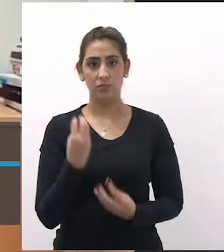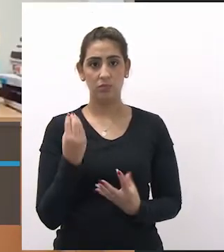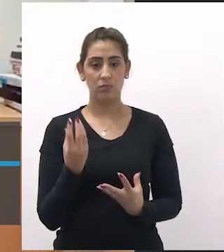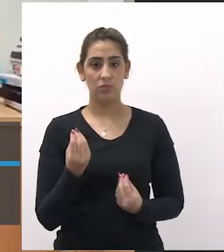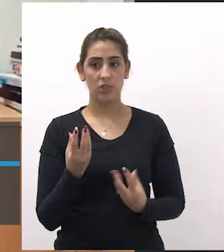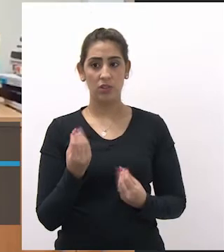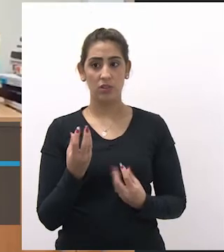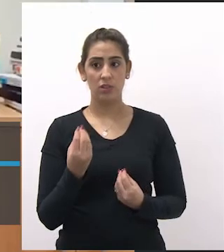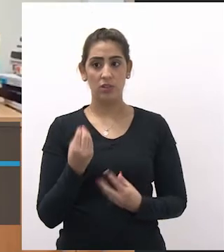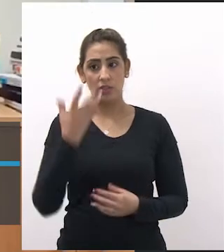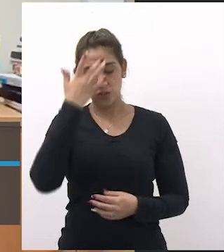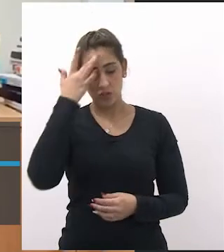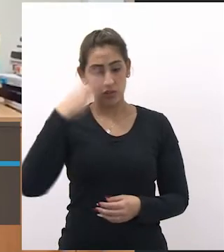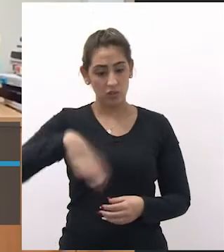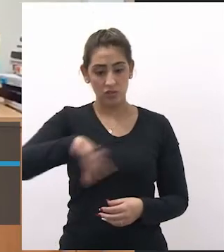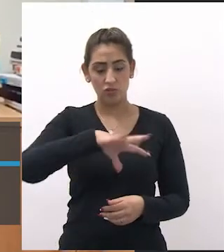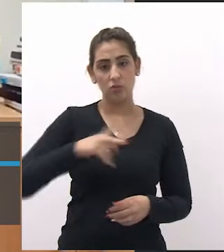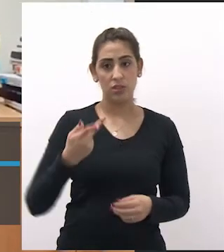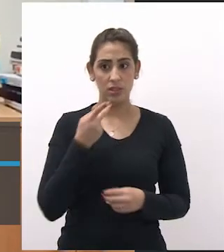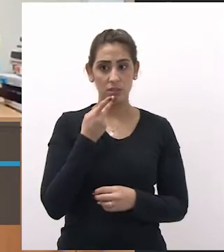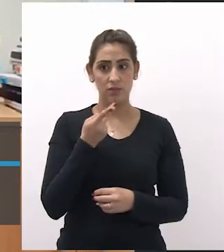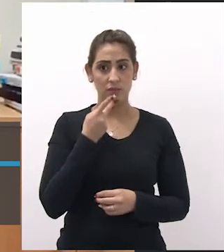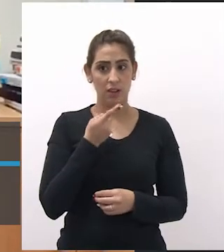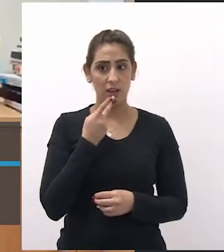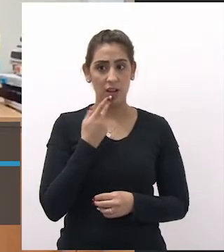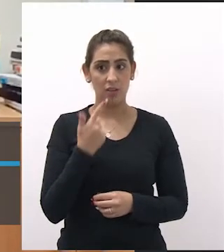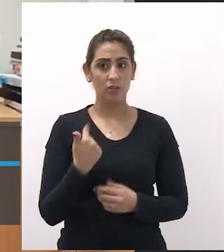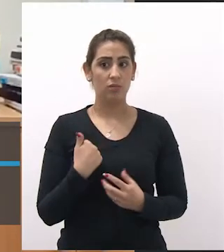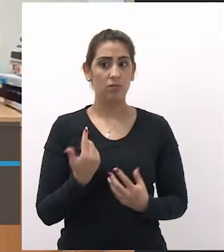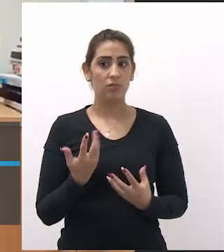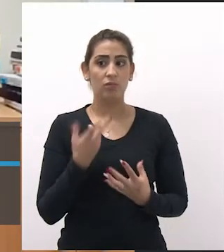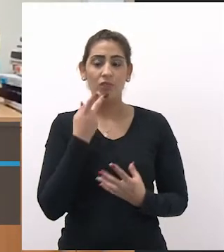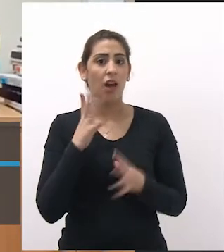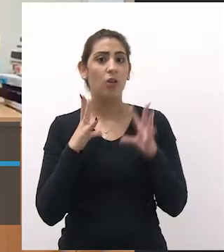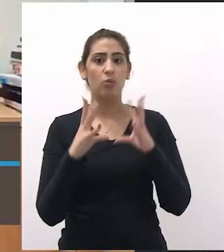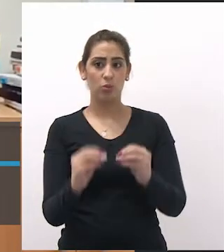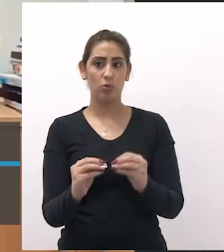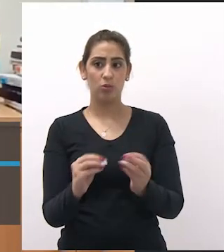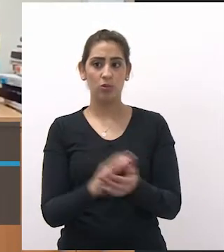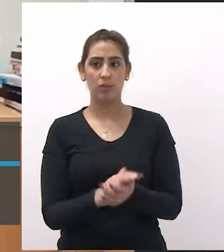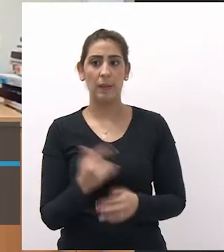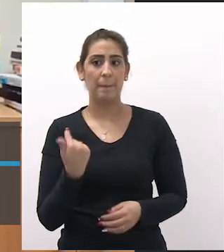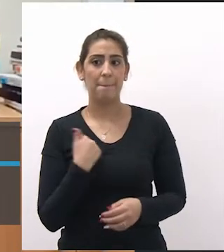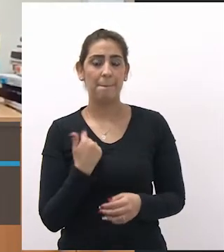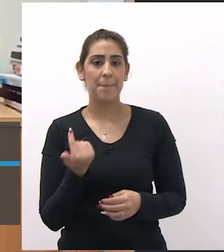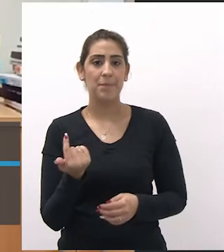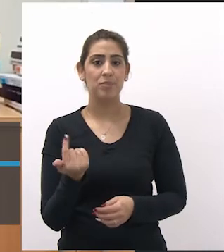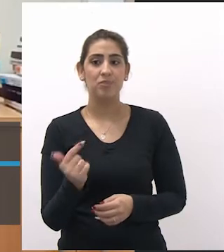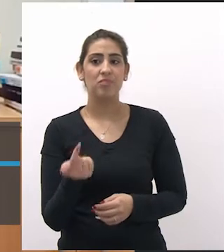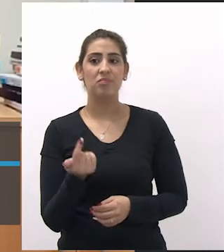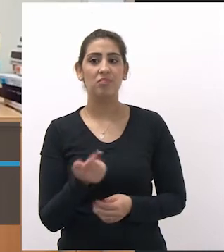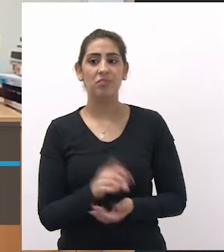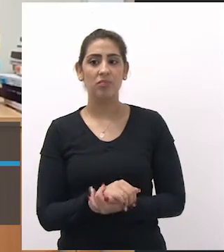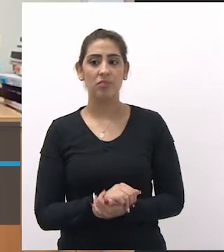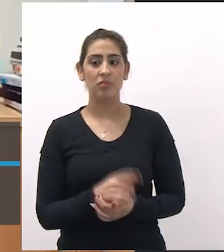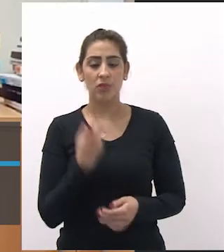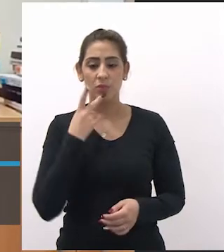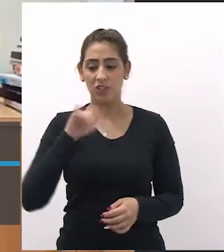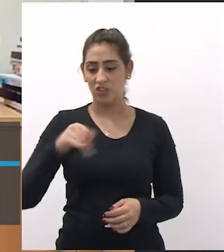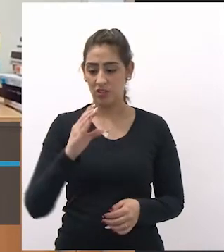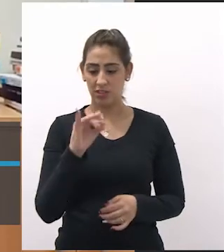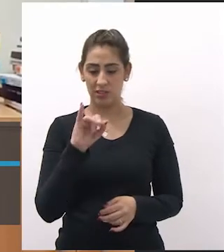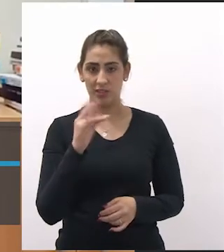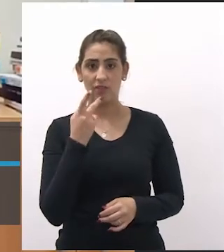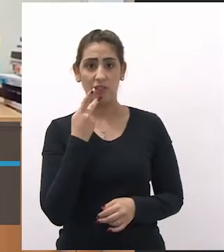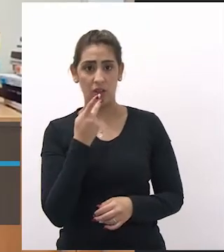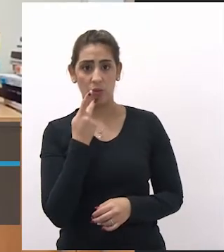Muito... Gente, vocês falaram assim, falaram tudo. Como a Jaci falou,